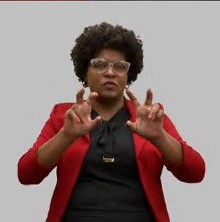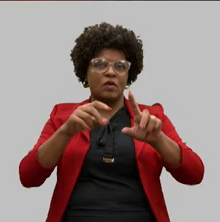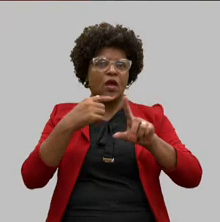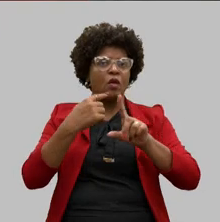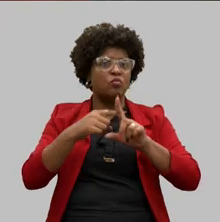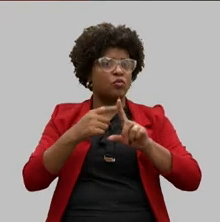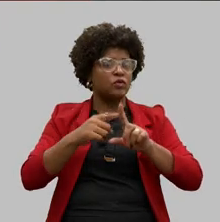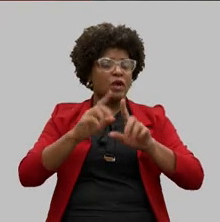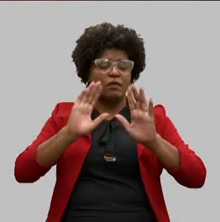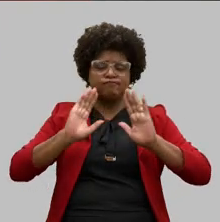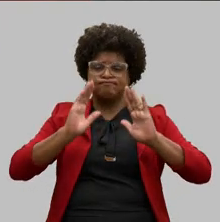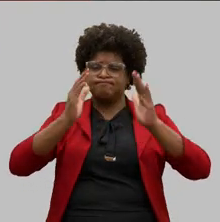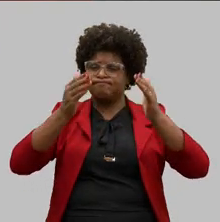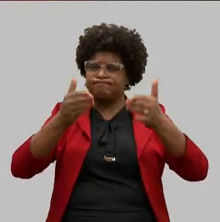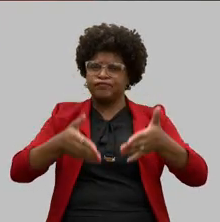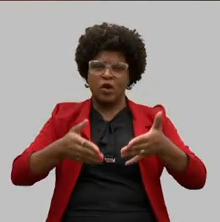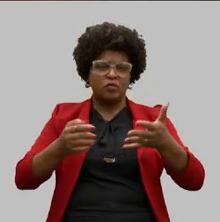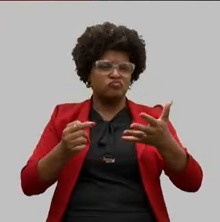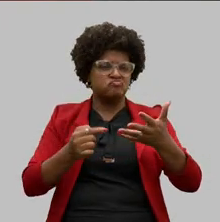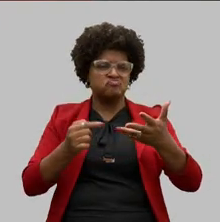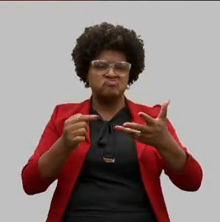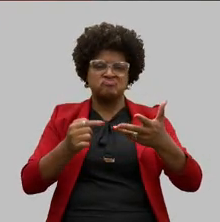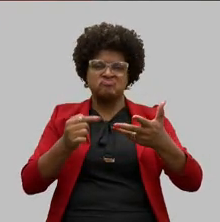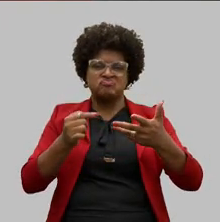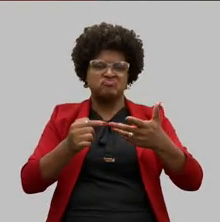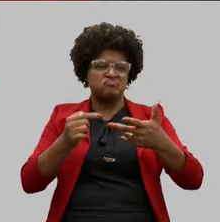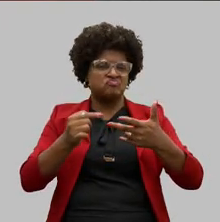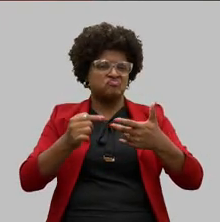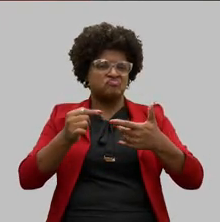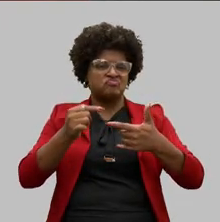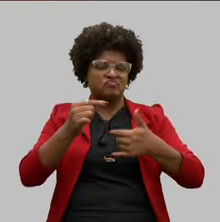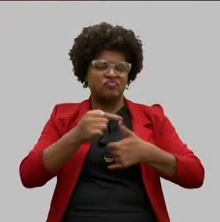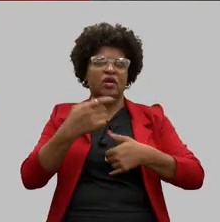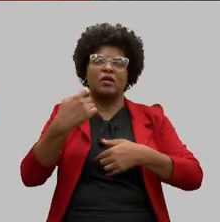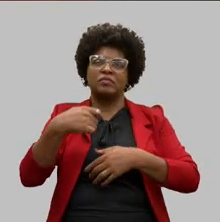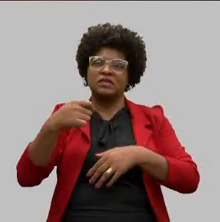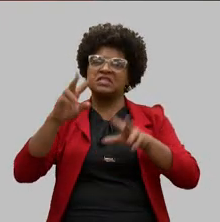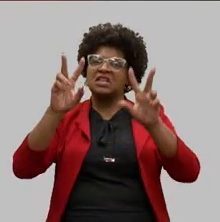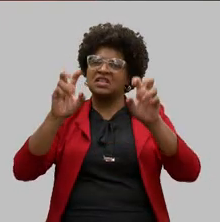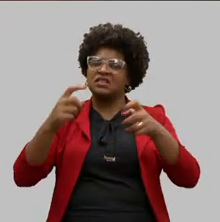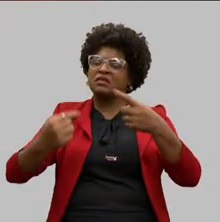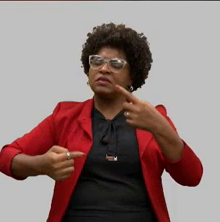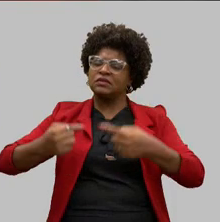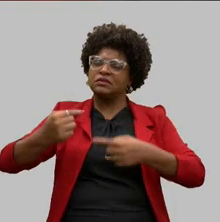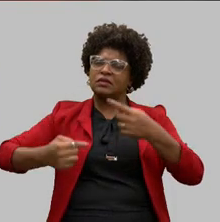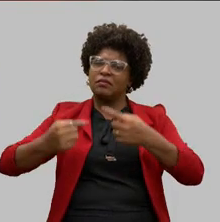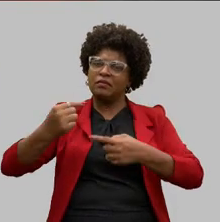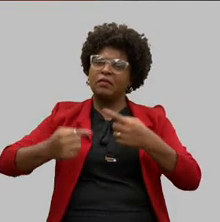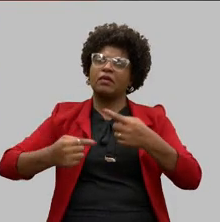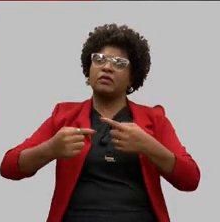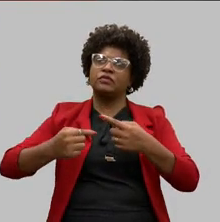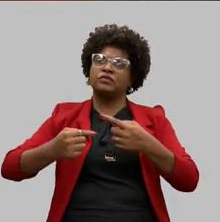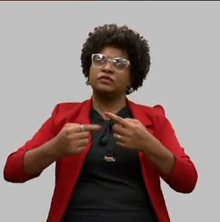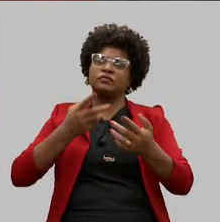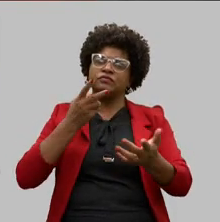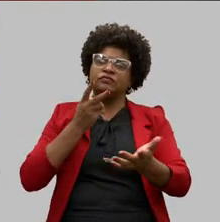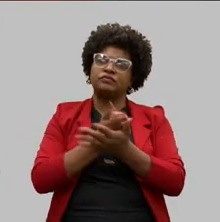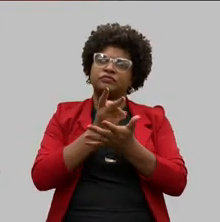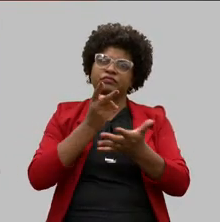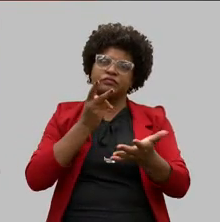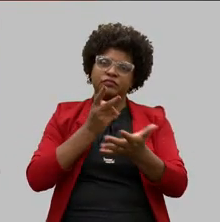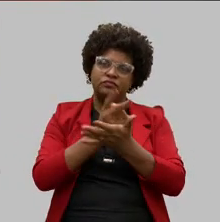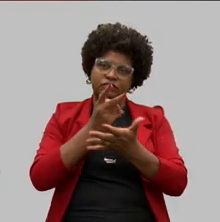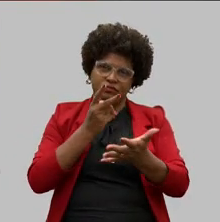e nem em duas e três ou 10 é uma discussão um debate que nós precisaremos fazer sempre